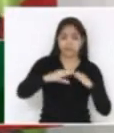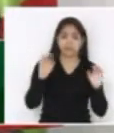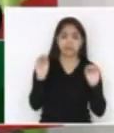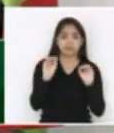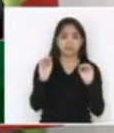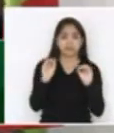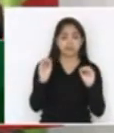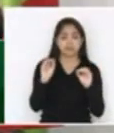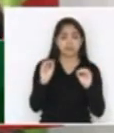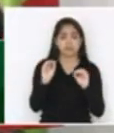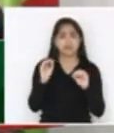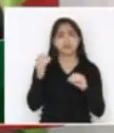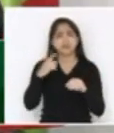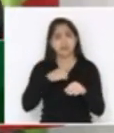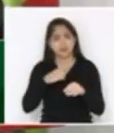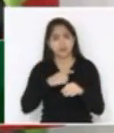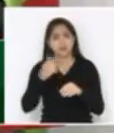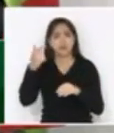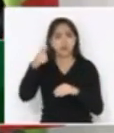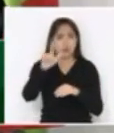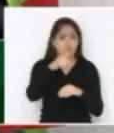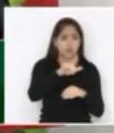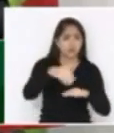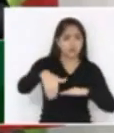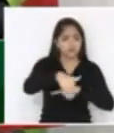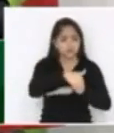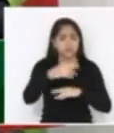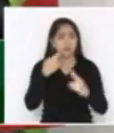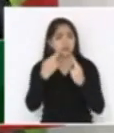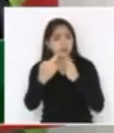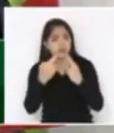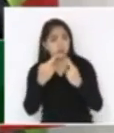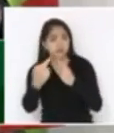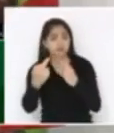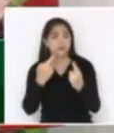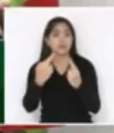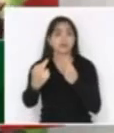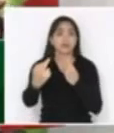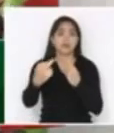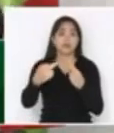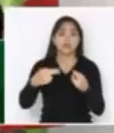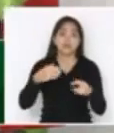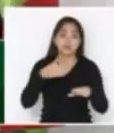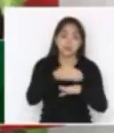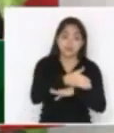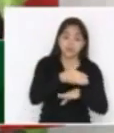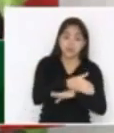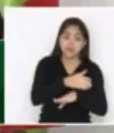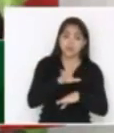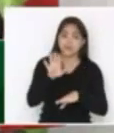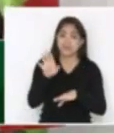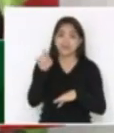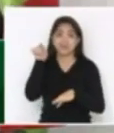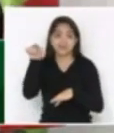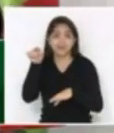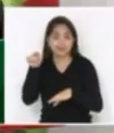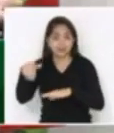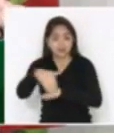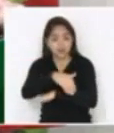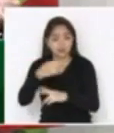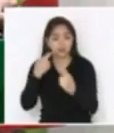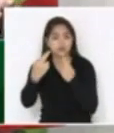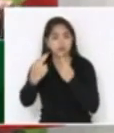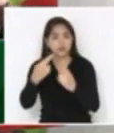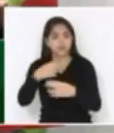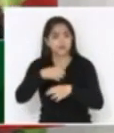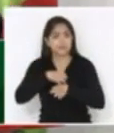saíram outras estradas, né, outras rodovias que dão acesso, mas que aquela rodovia é um sentimento